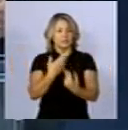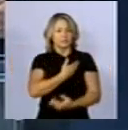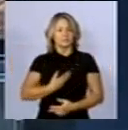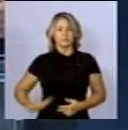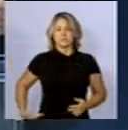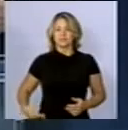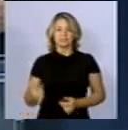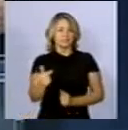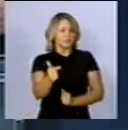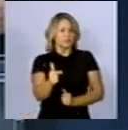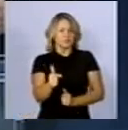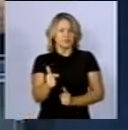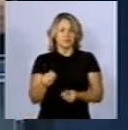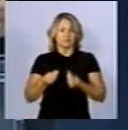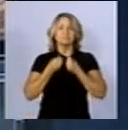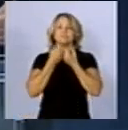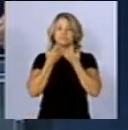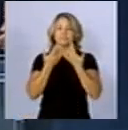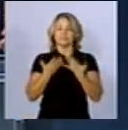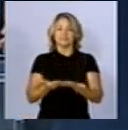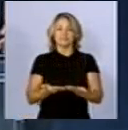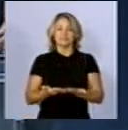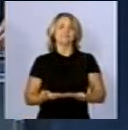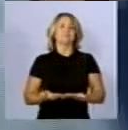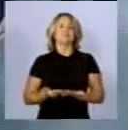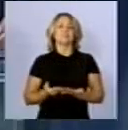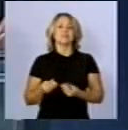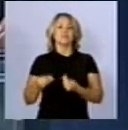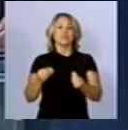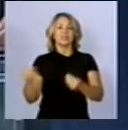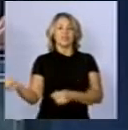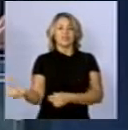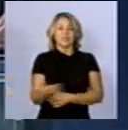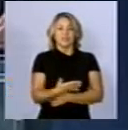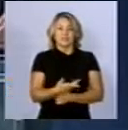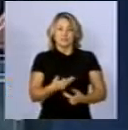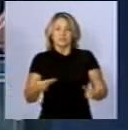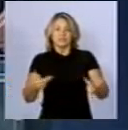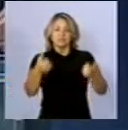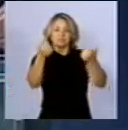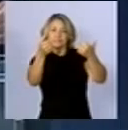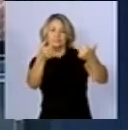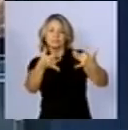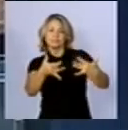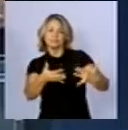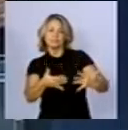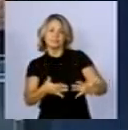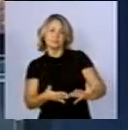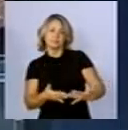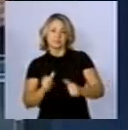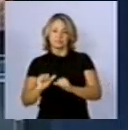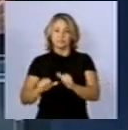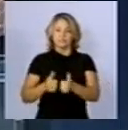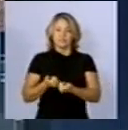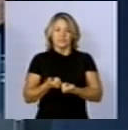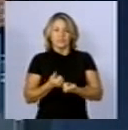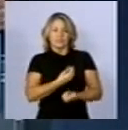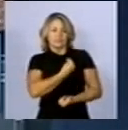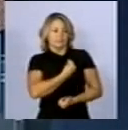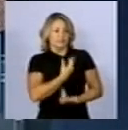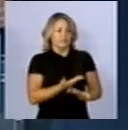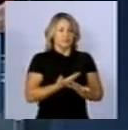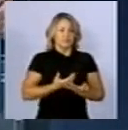não temos a pretensão de trazer grandes novidades que permitam eh modificar posições,